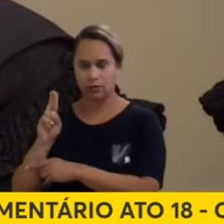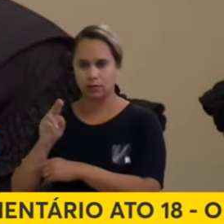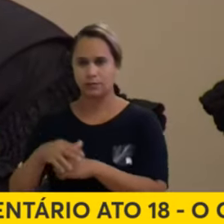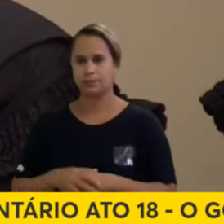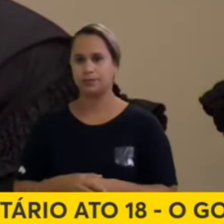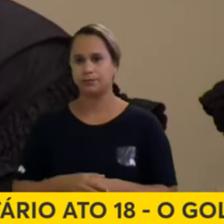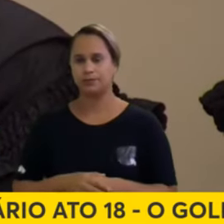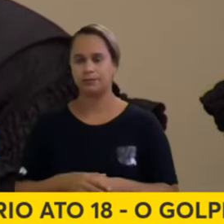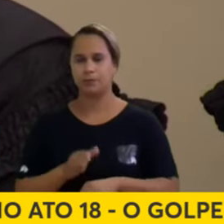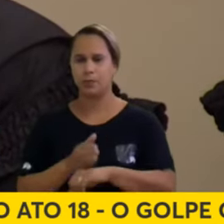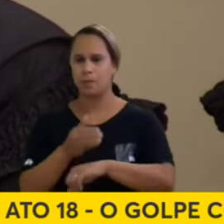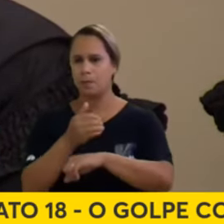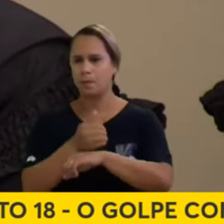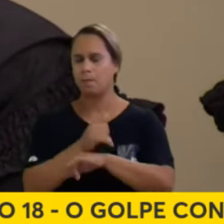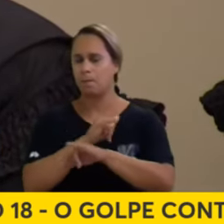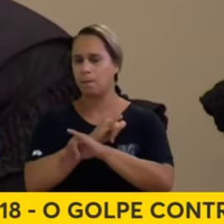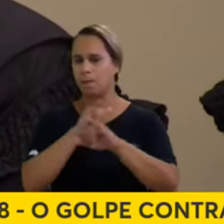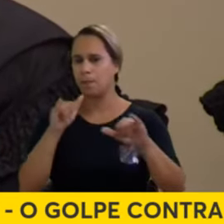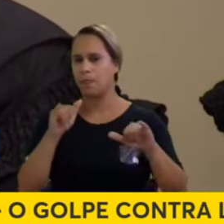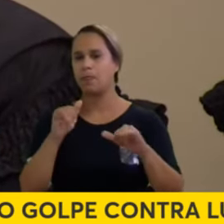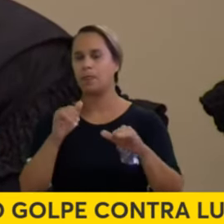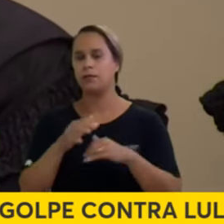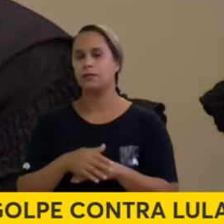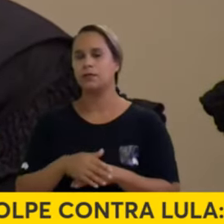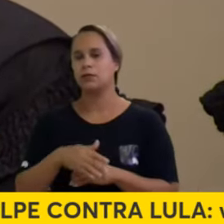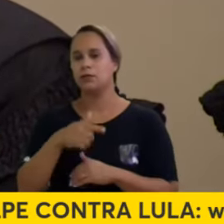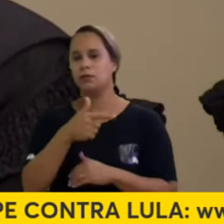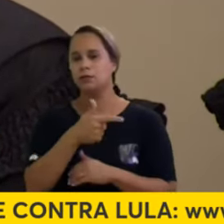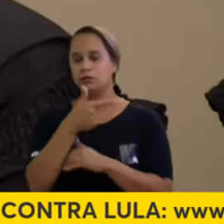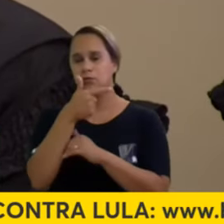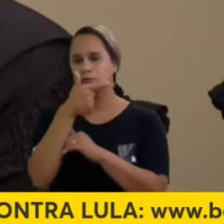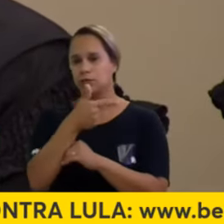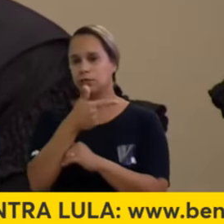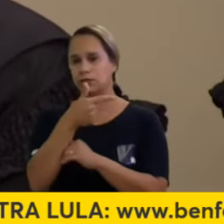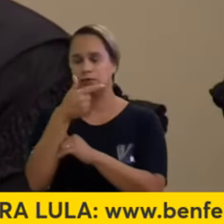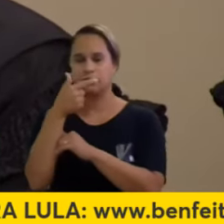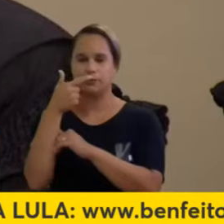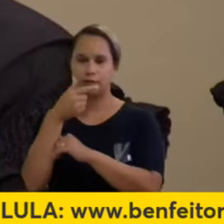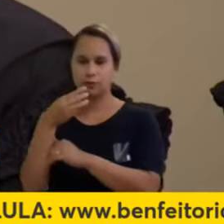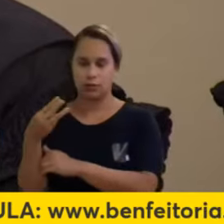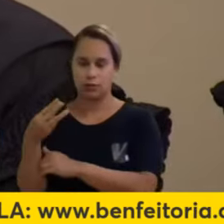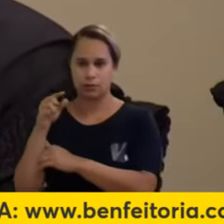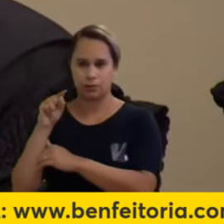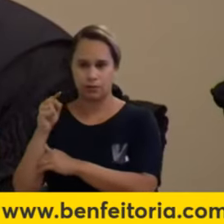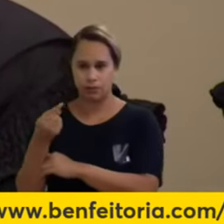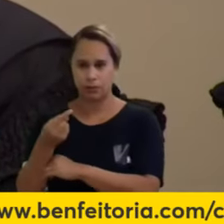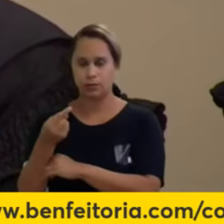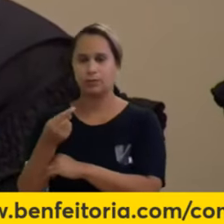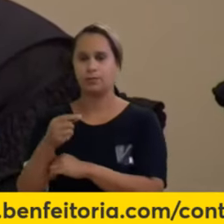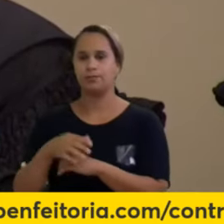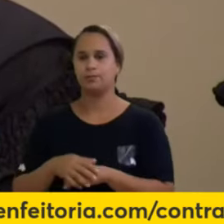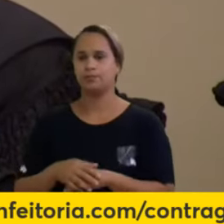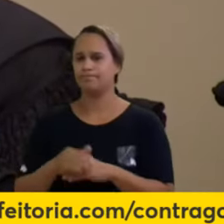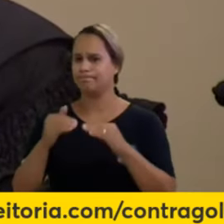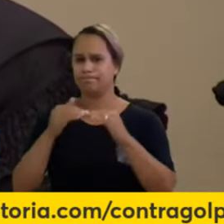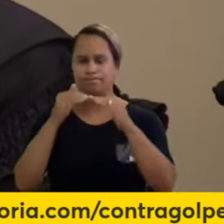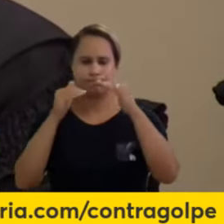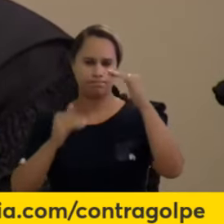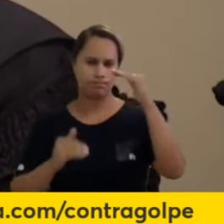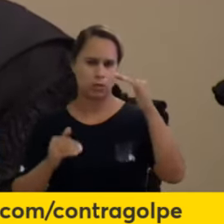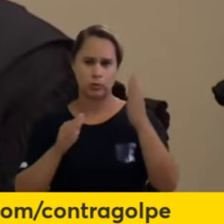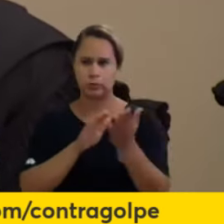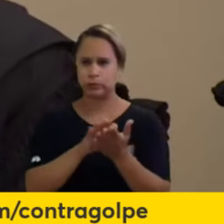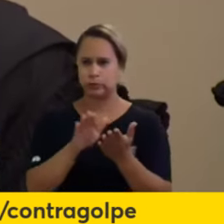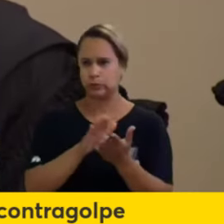Senado pelo Paraná no importe de R 224.7 78 O que é absolutamente compatível com esse tipo de despesa se isso não fosse suficiente senhor